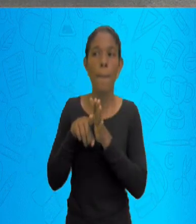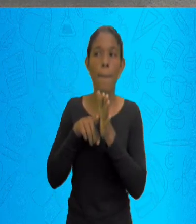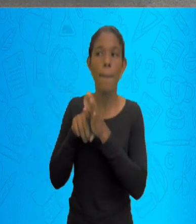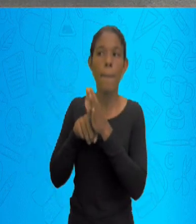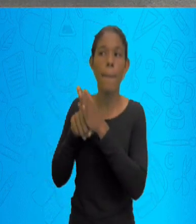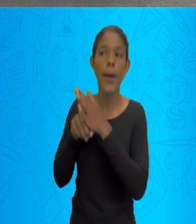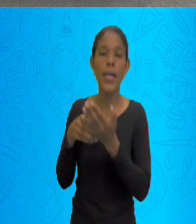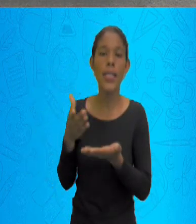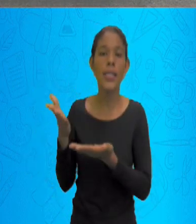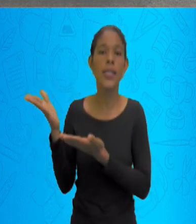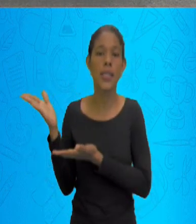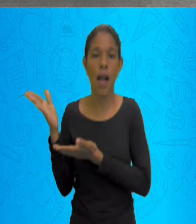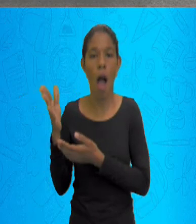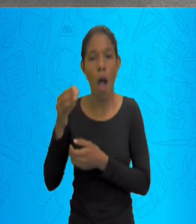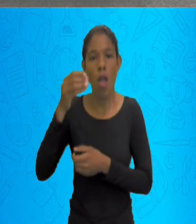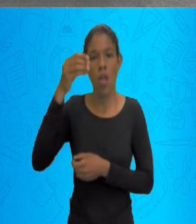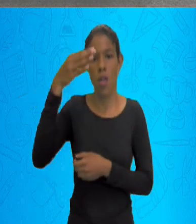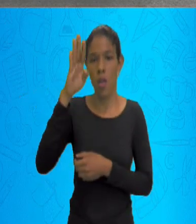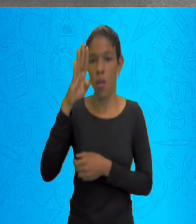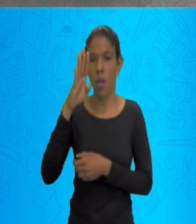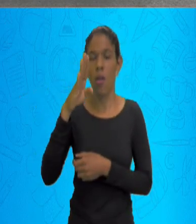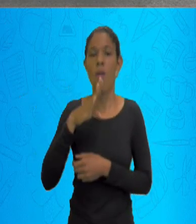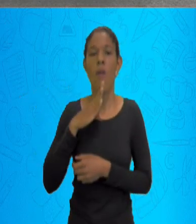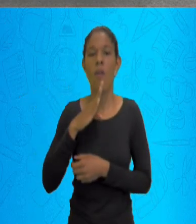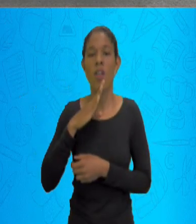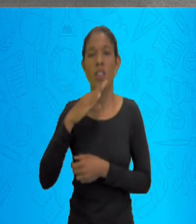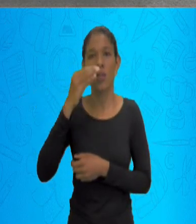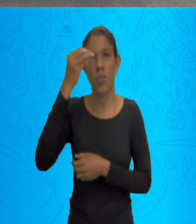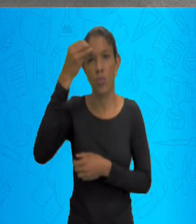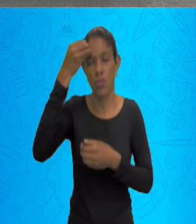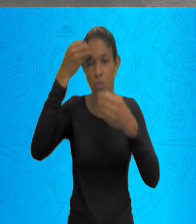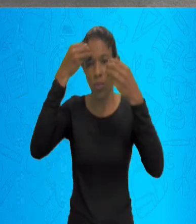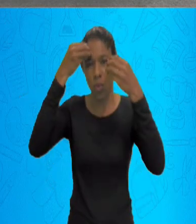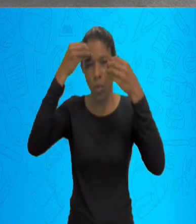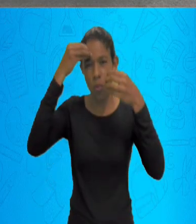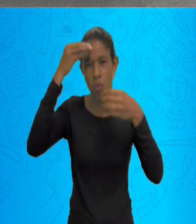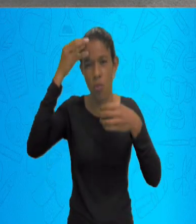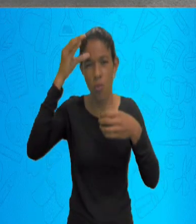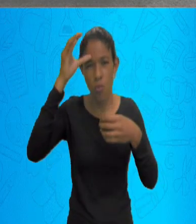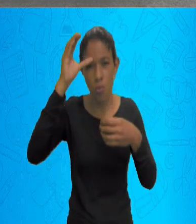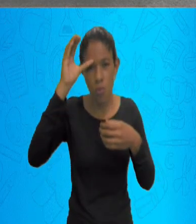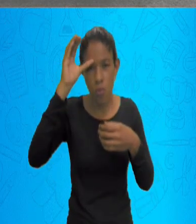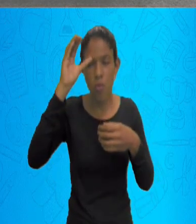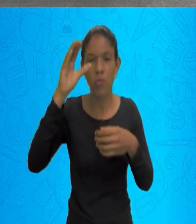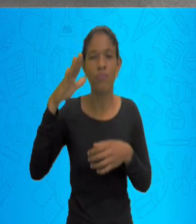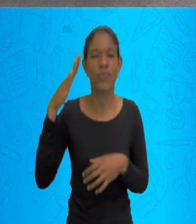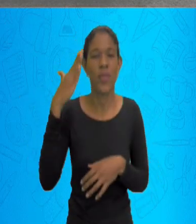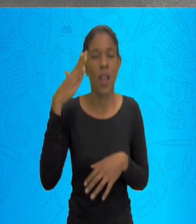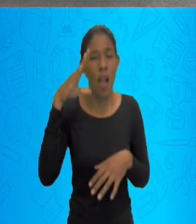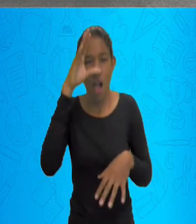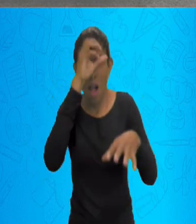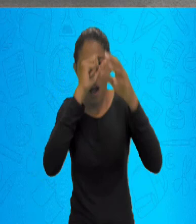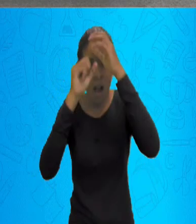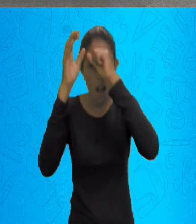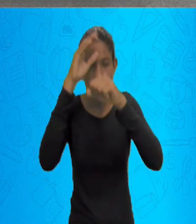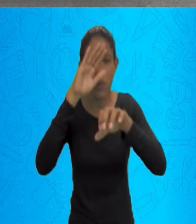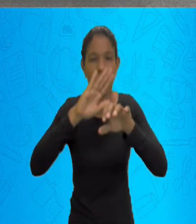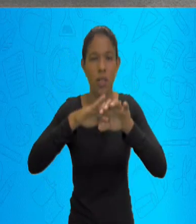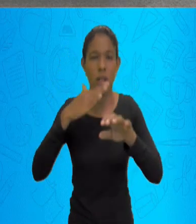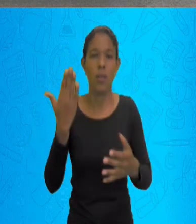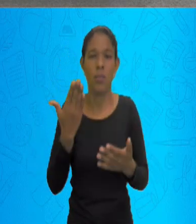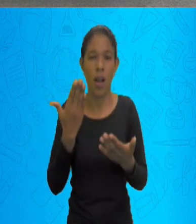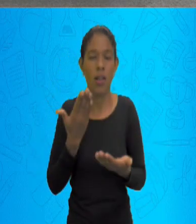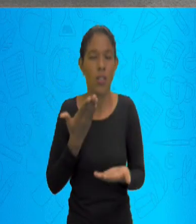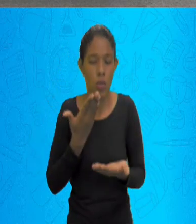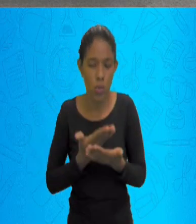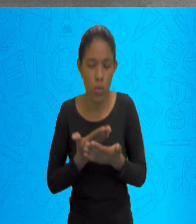aumentar o nosso conhecimento. Vamos buscar, tentar entender mais um pouquinho, fazer bom uso do nosso estudo.